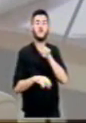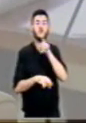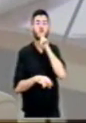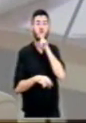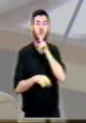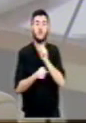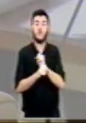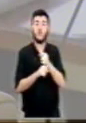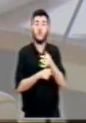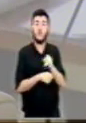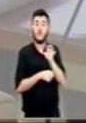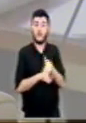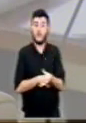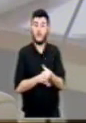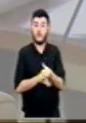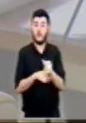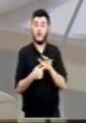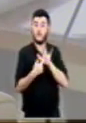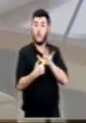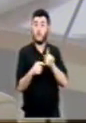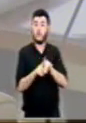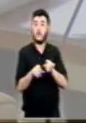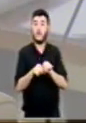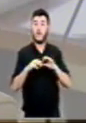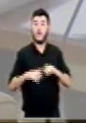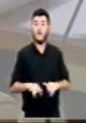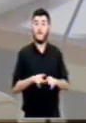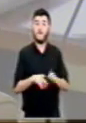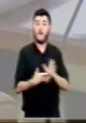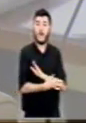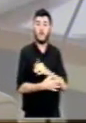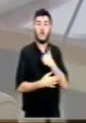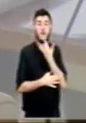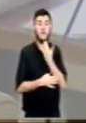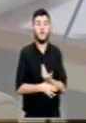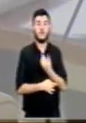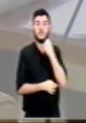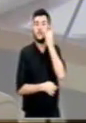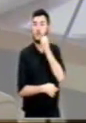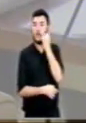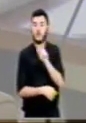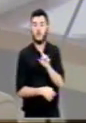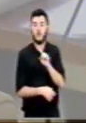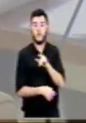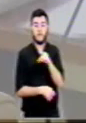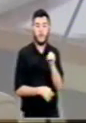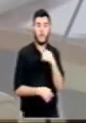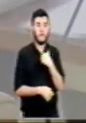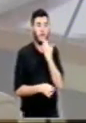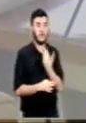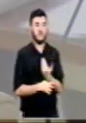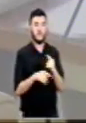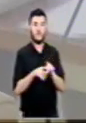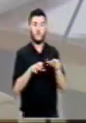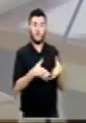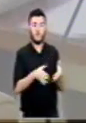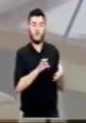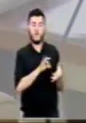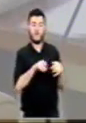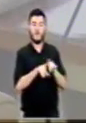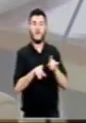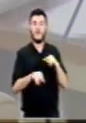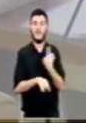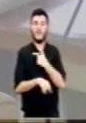expressamente, uma dessas varreduras ocorreu a pedido do senador Lobão Filho, à época em que foi noticiada uma busca